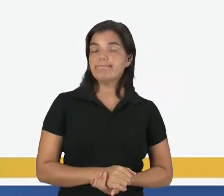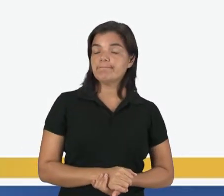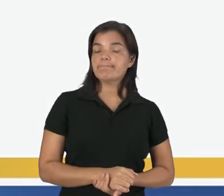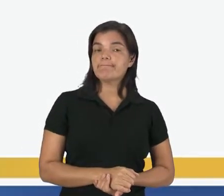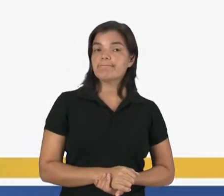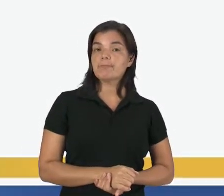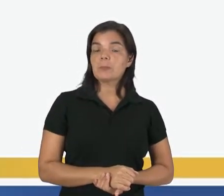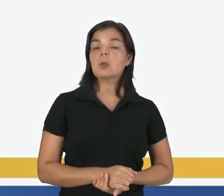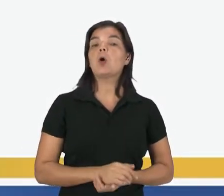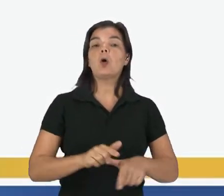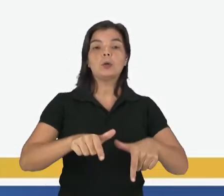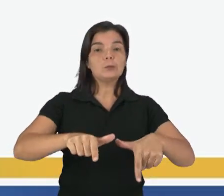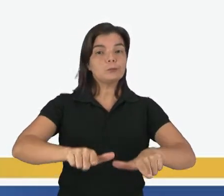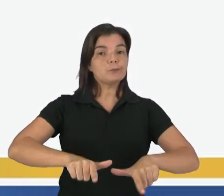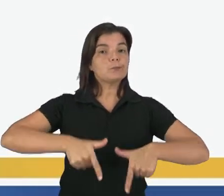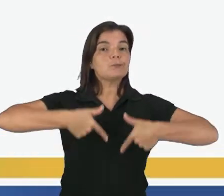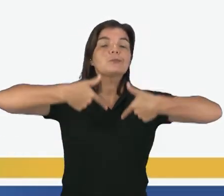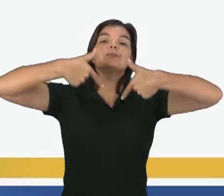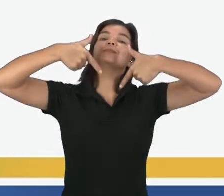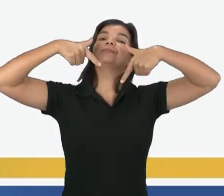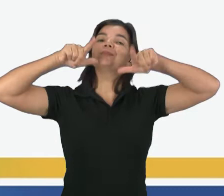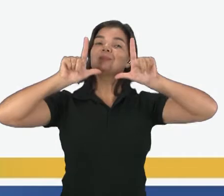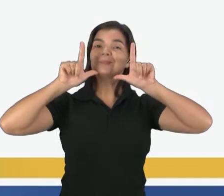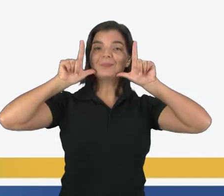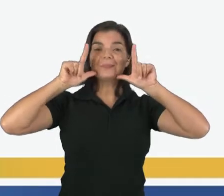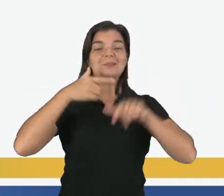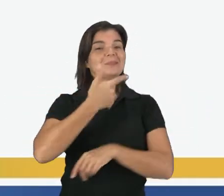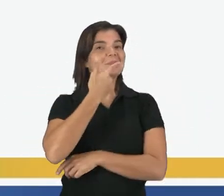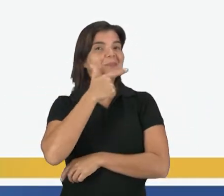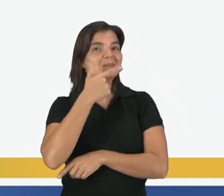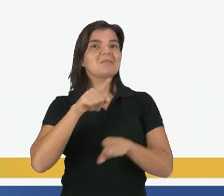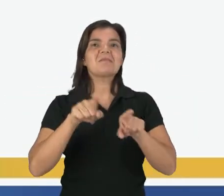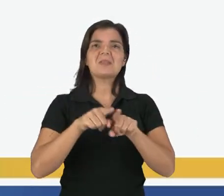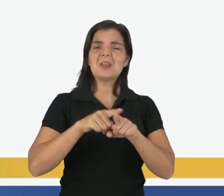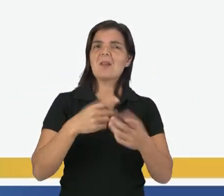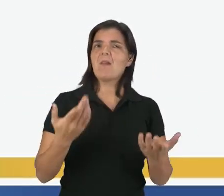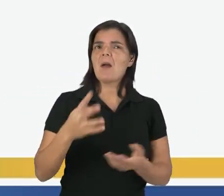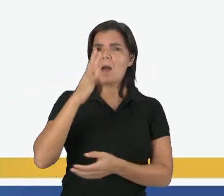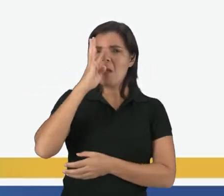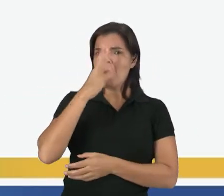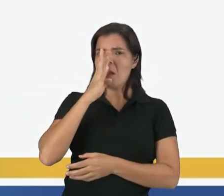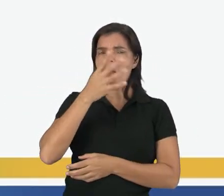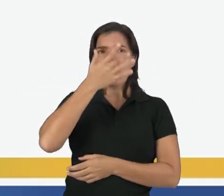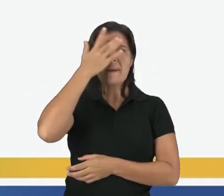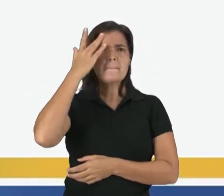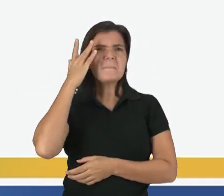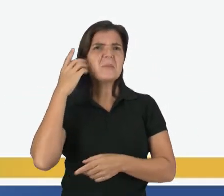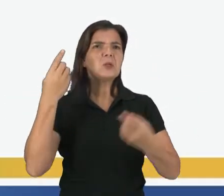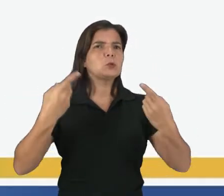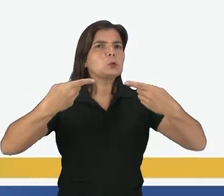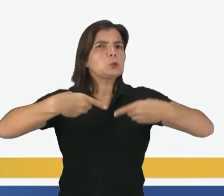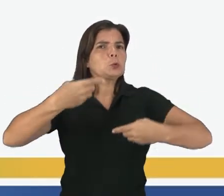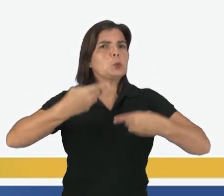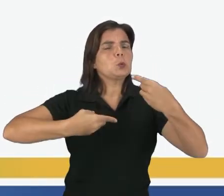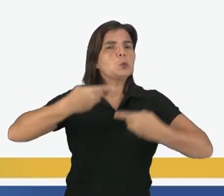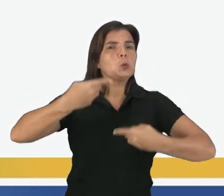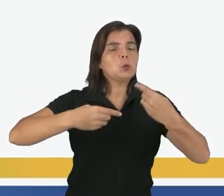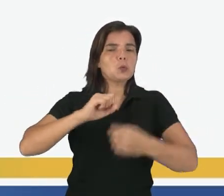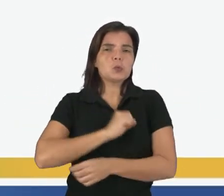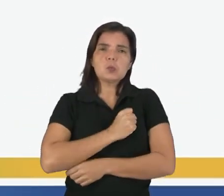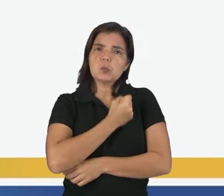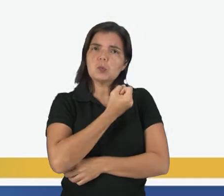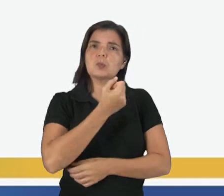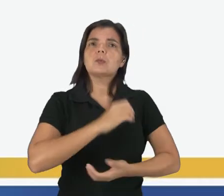Olha o meme, vamos ler esse meme. Irônico mesmo é pessoas querer combater discurso